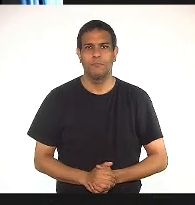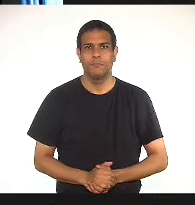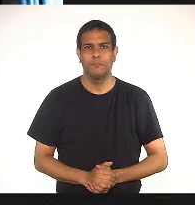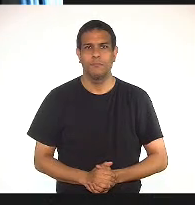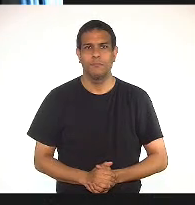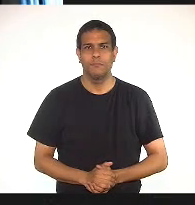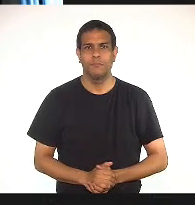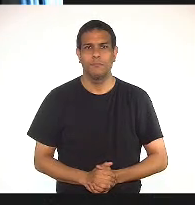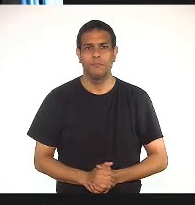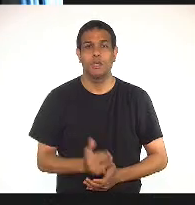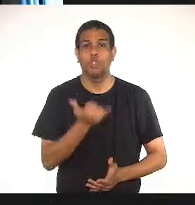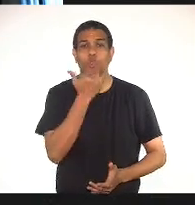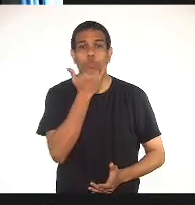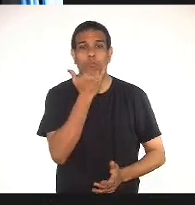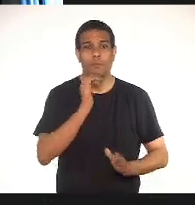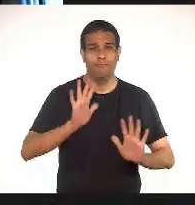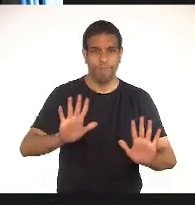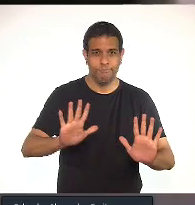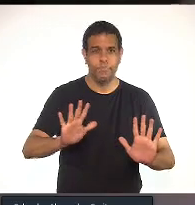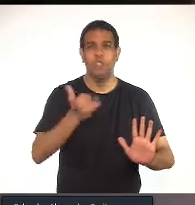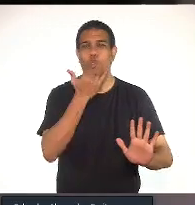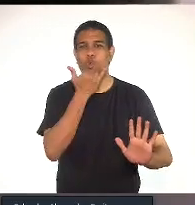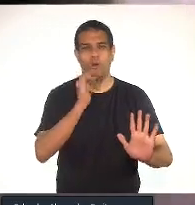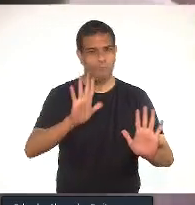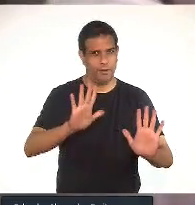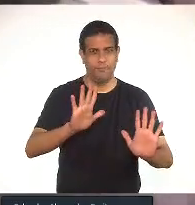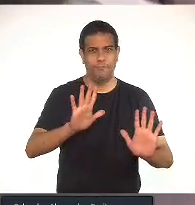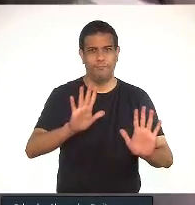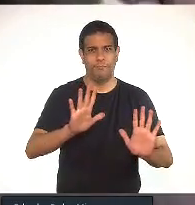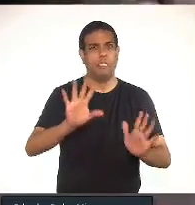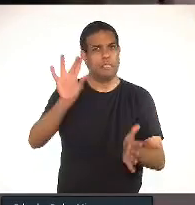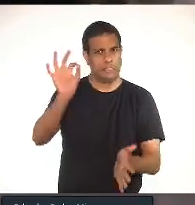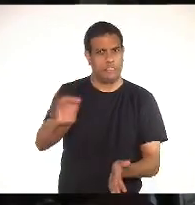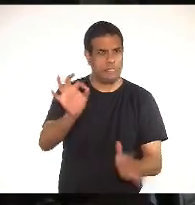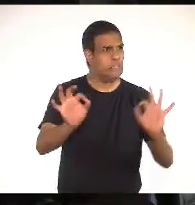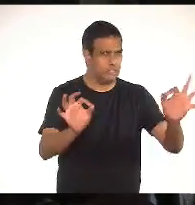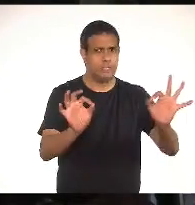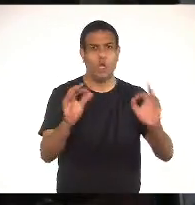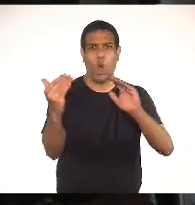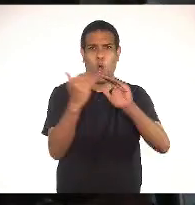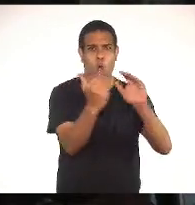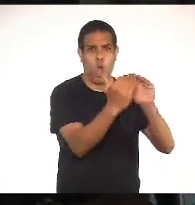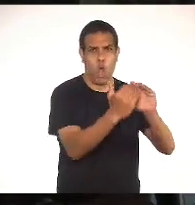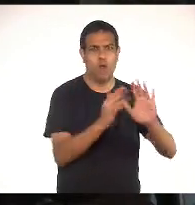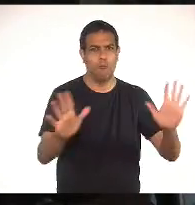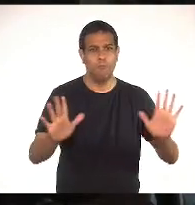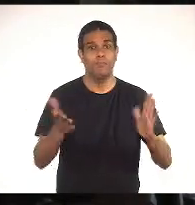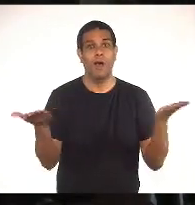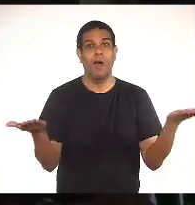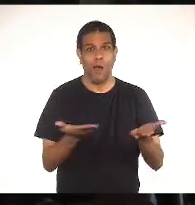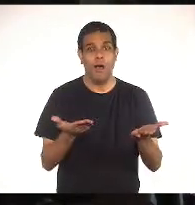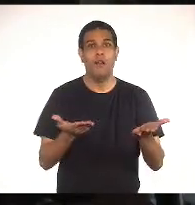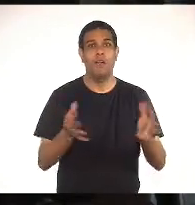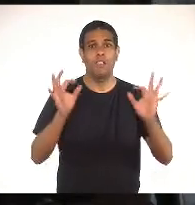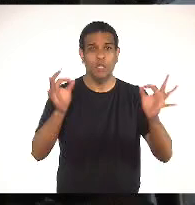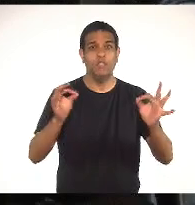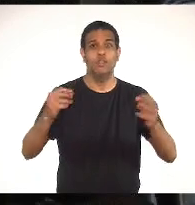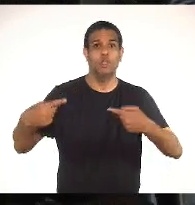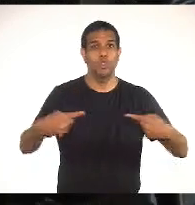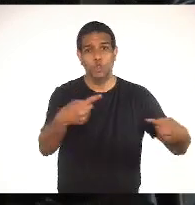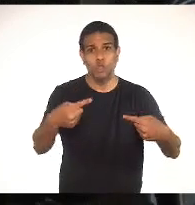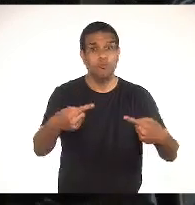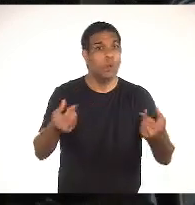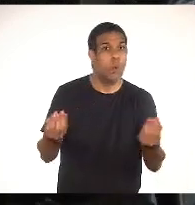Não, a norma... desculpa. Perdão. Favorável. Ok. Com parecer emitido em discussão. Não havendo quem